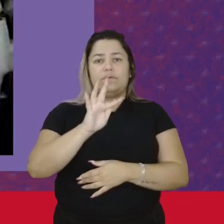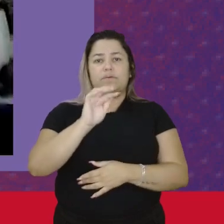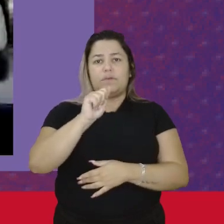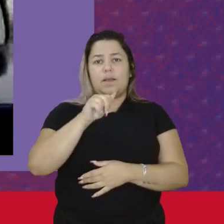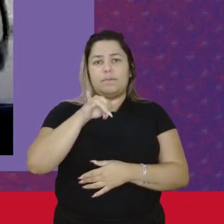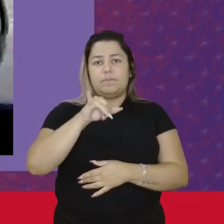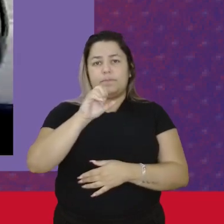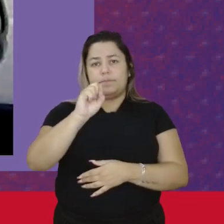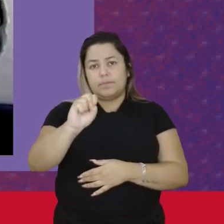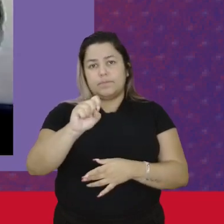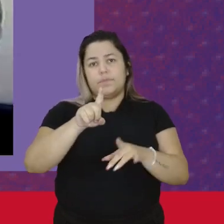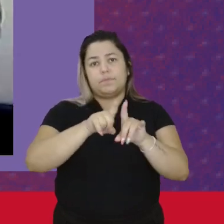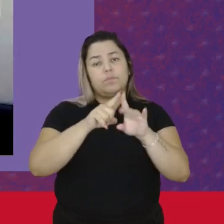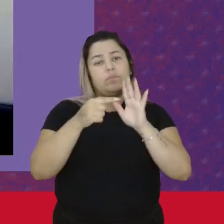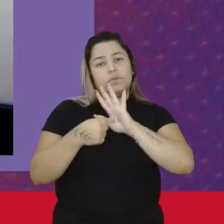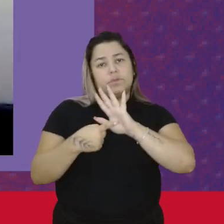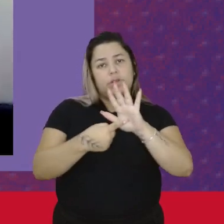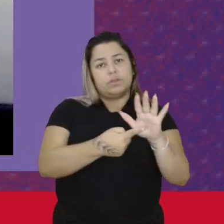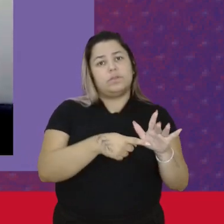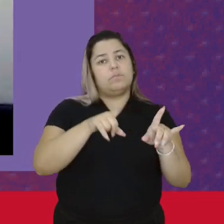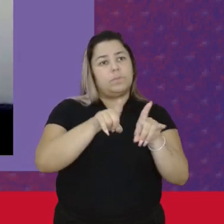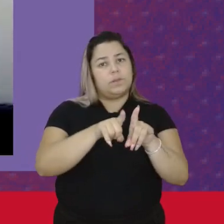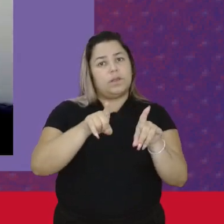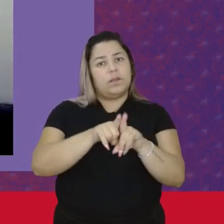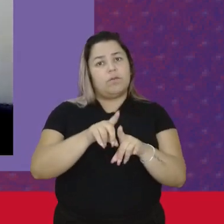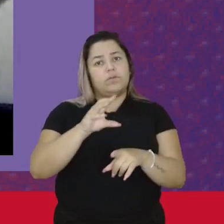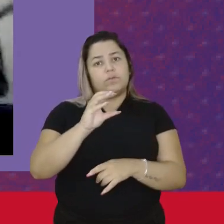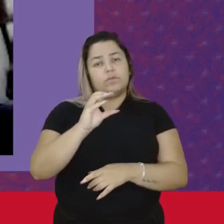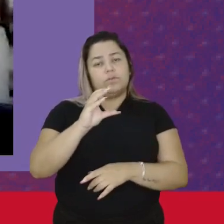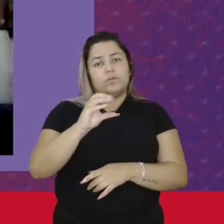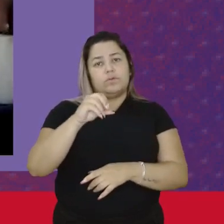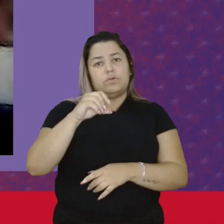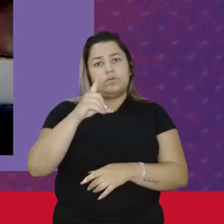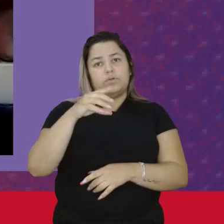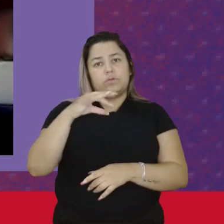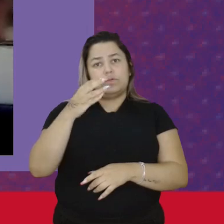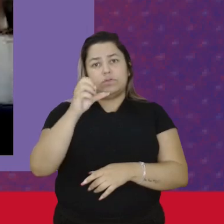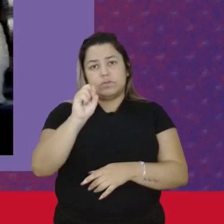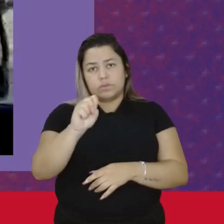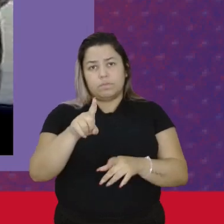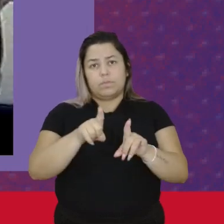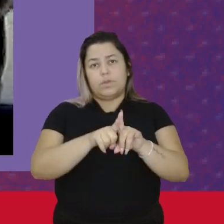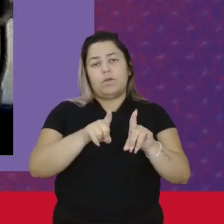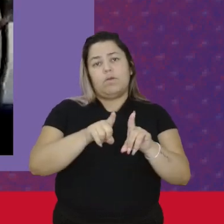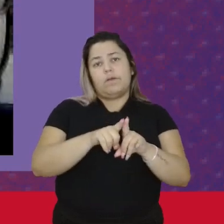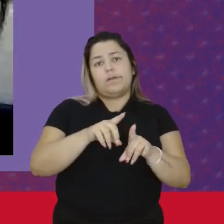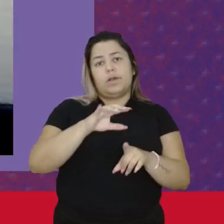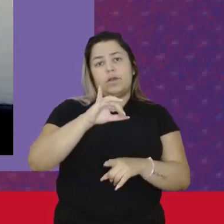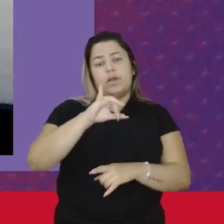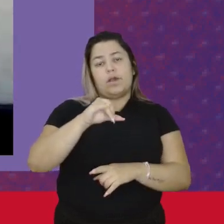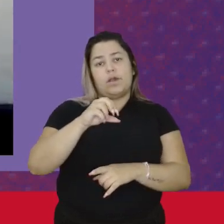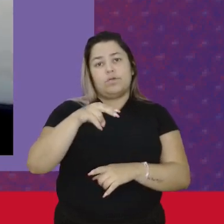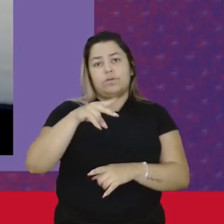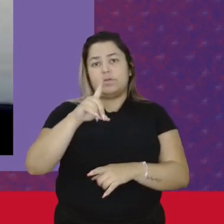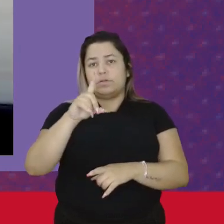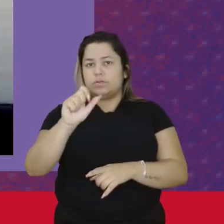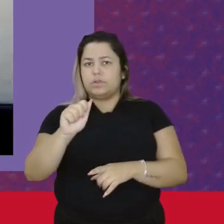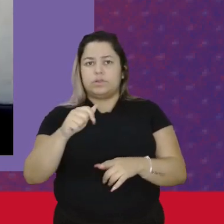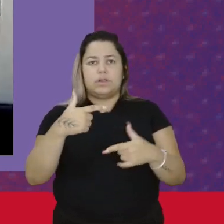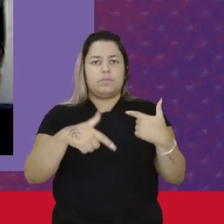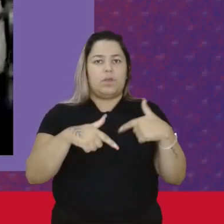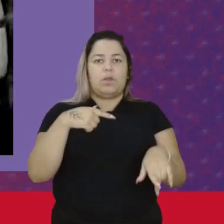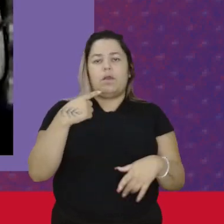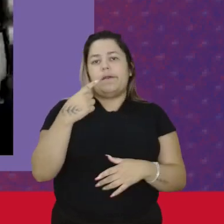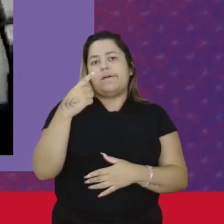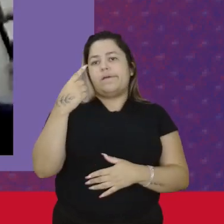vão apontar as suas condições da jornada de trabalho, que excedia 12